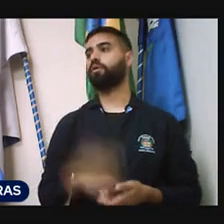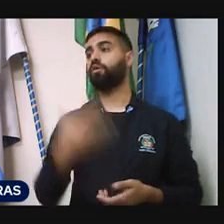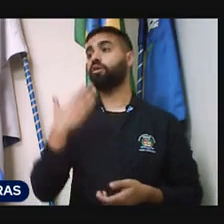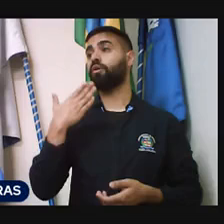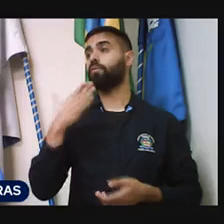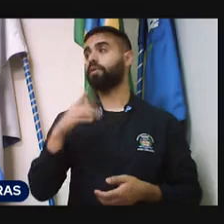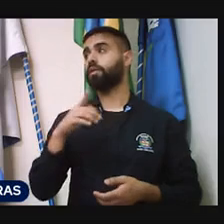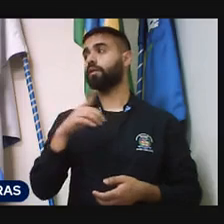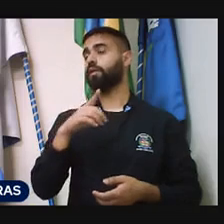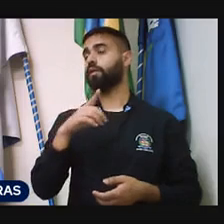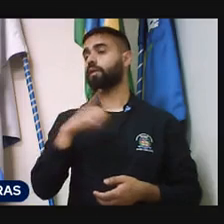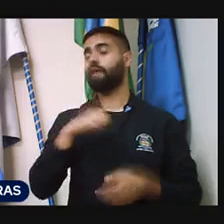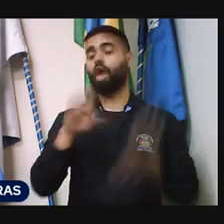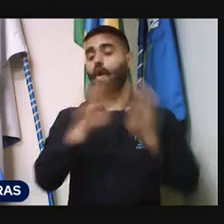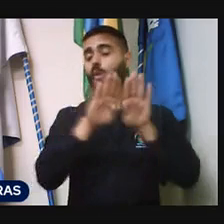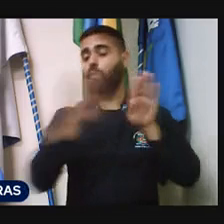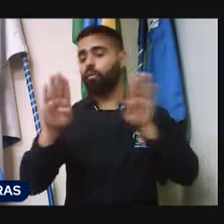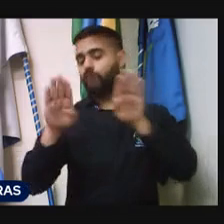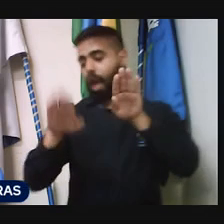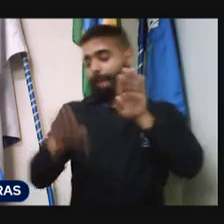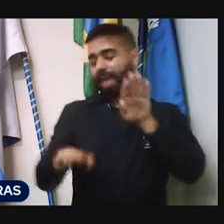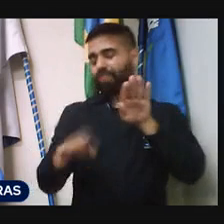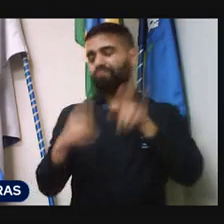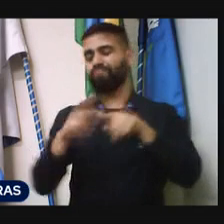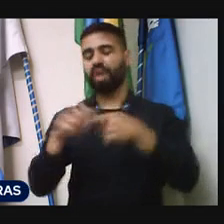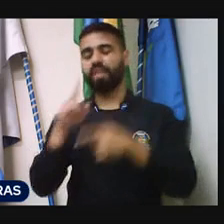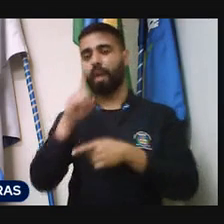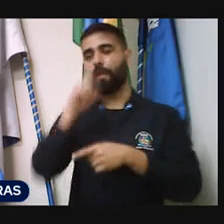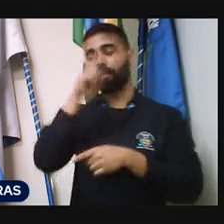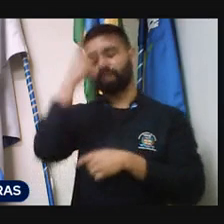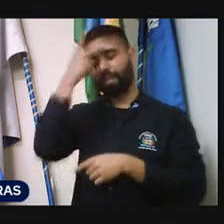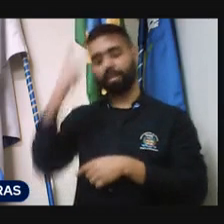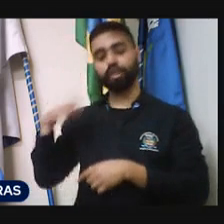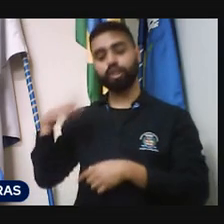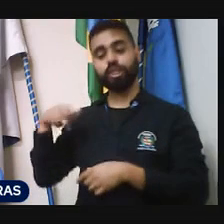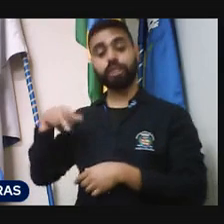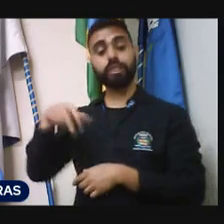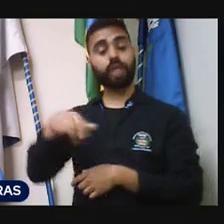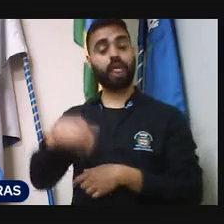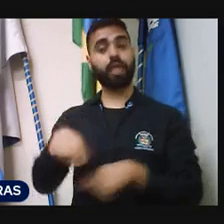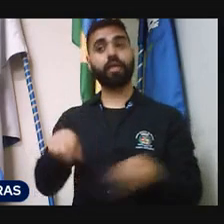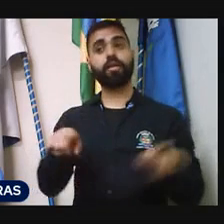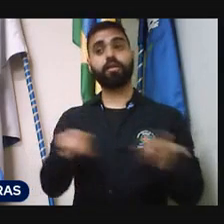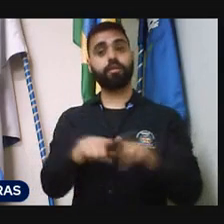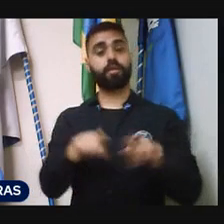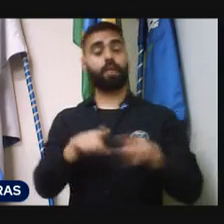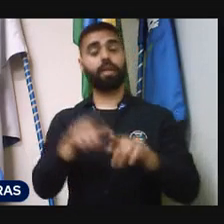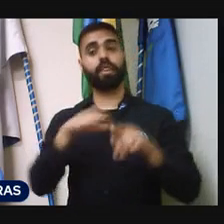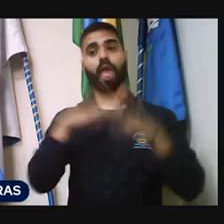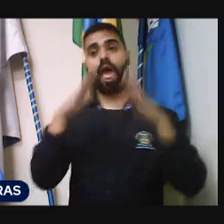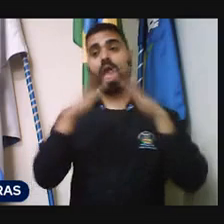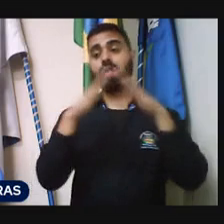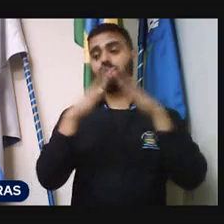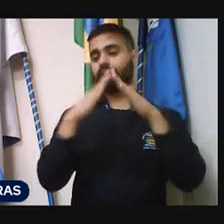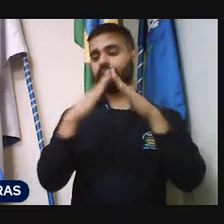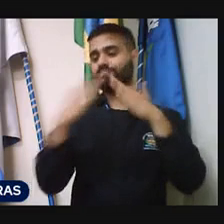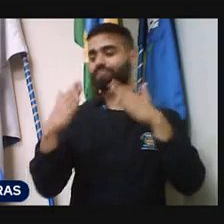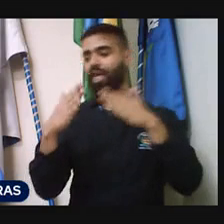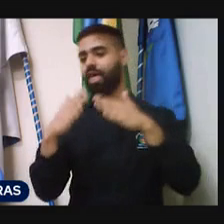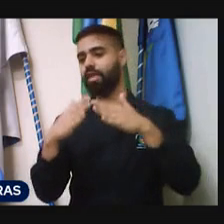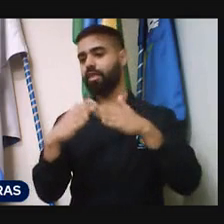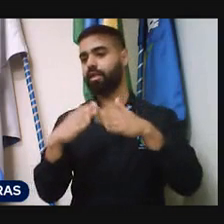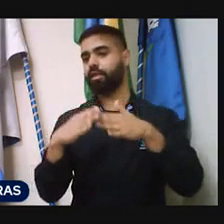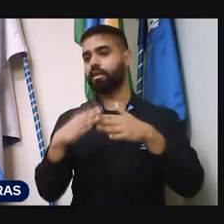o mundo que há no local é muito baixo o que coloca em risco a vida de quem trafega pelo local além de suas casas vizinhas ficam expostas